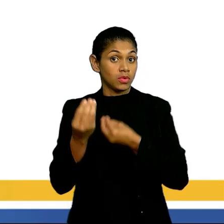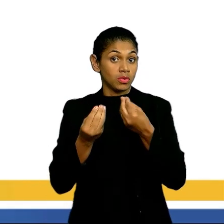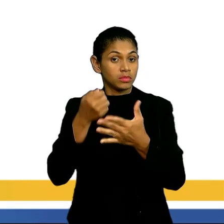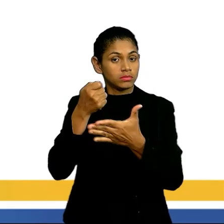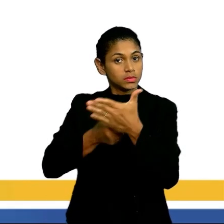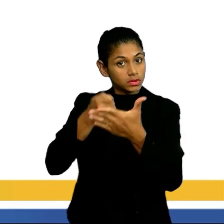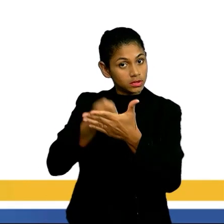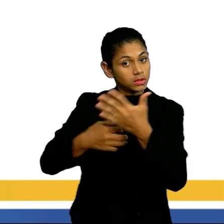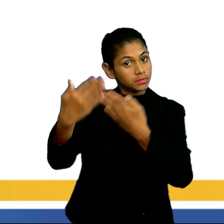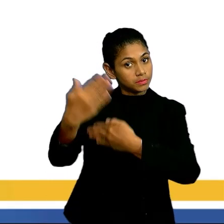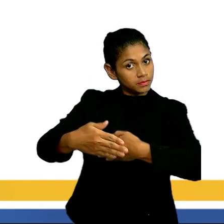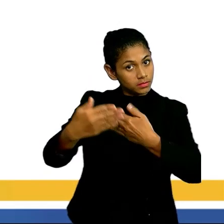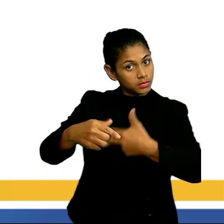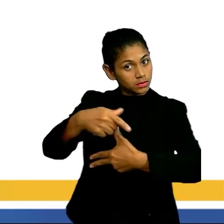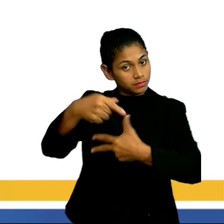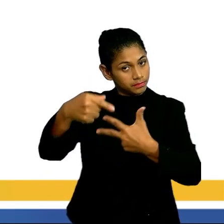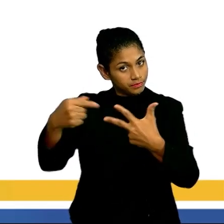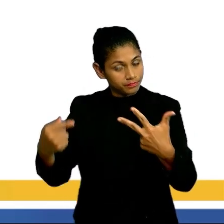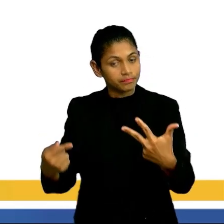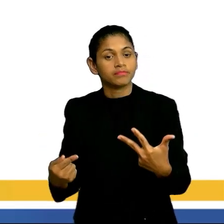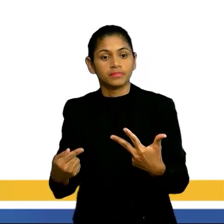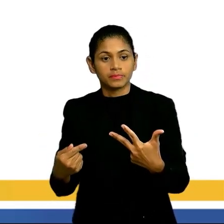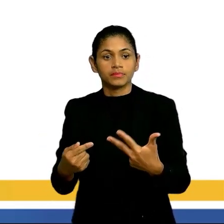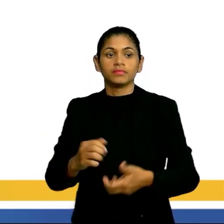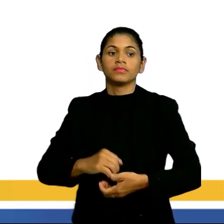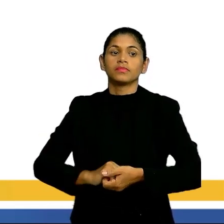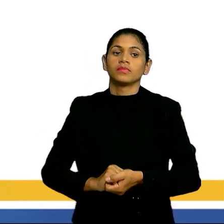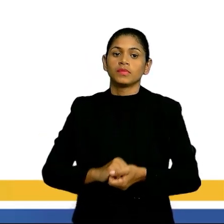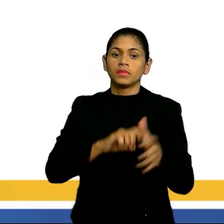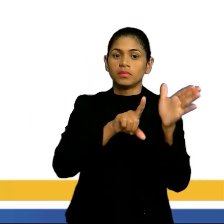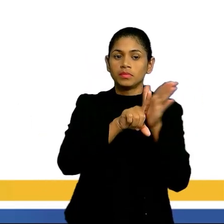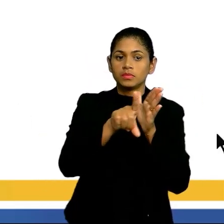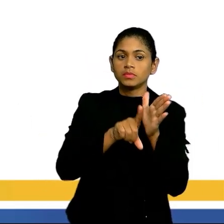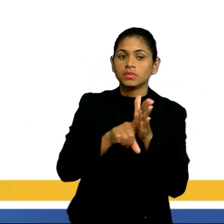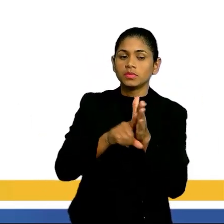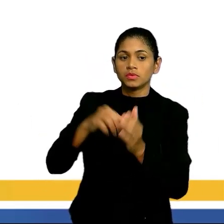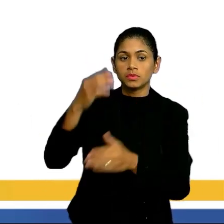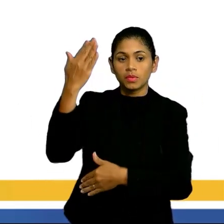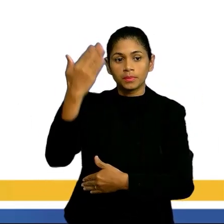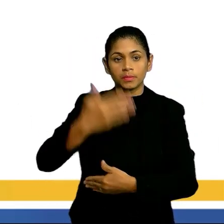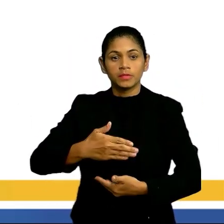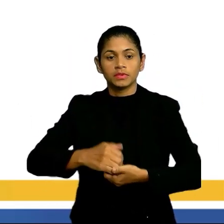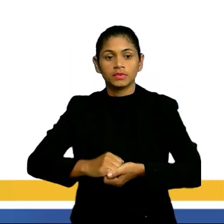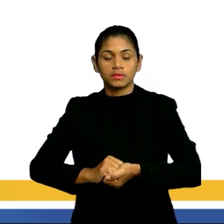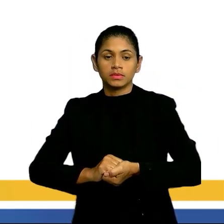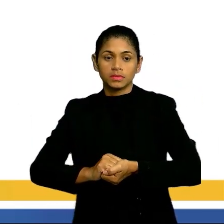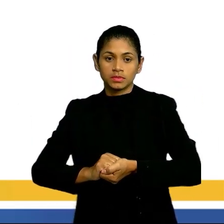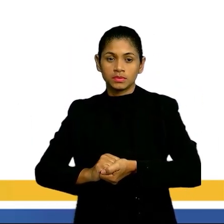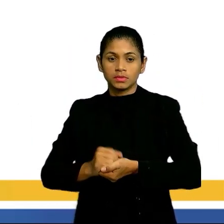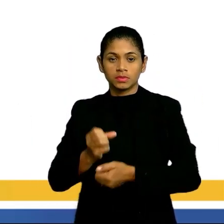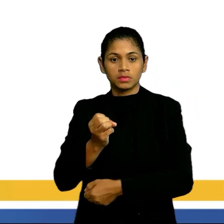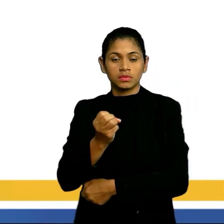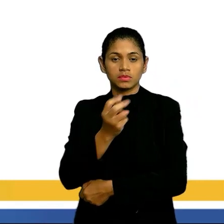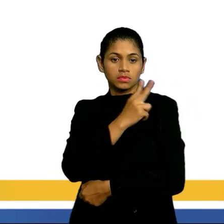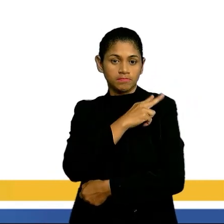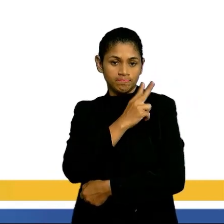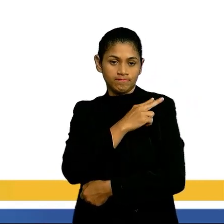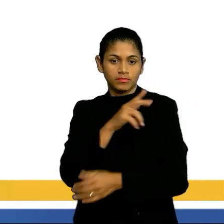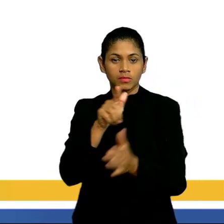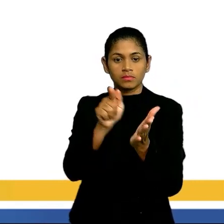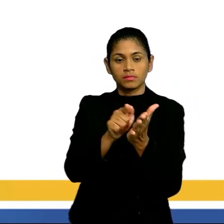na prova. Isso aqui é uma questão do Aprova Enem, do segundo ano do ensino médio,